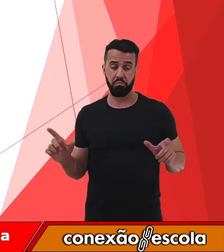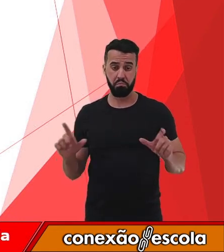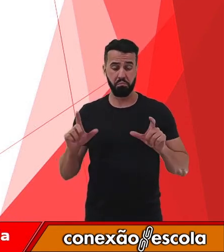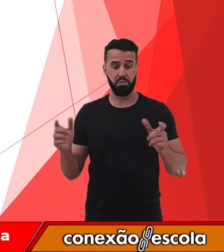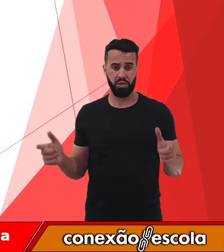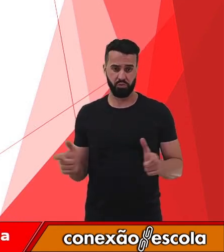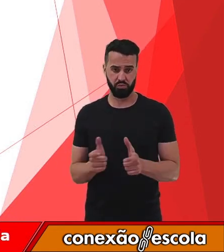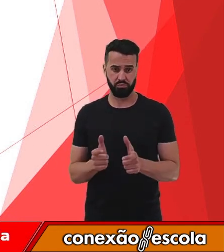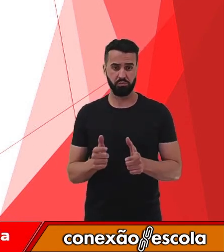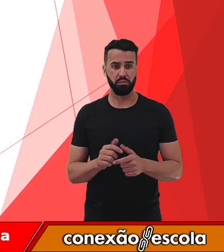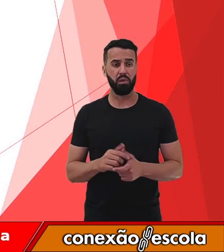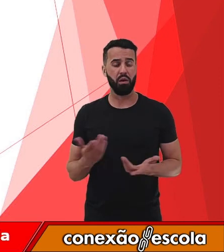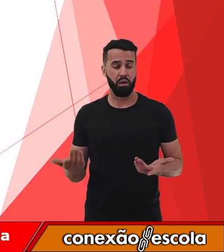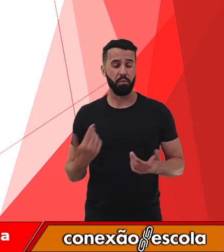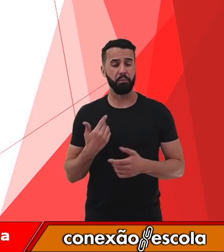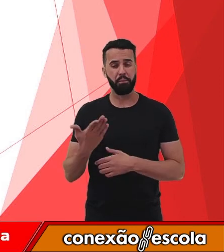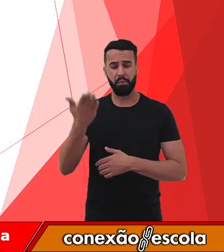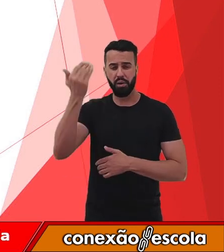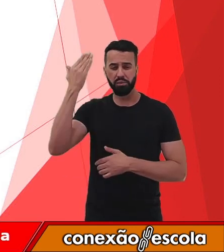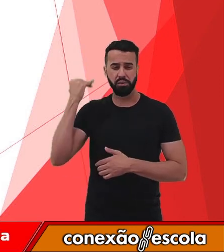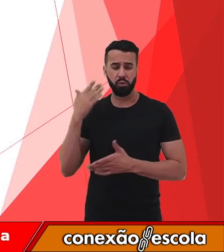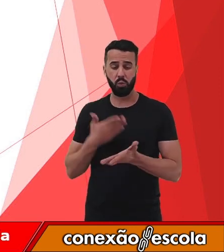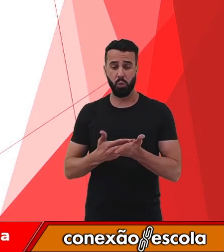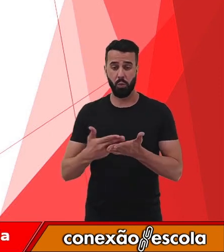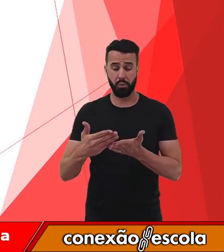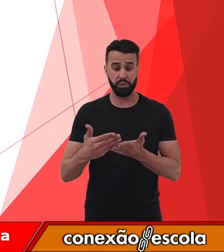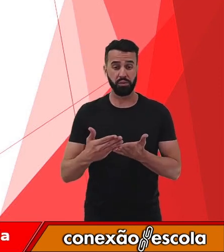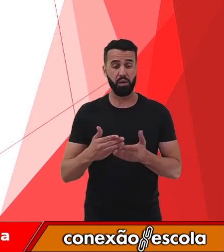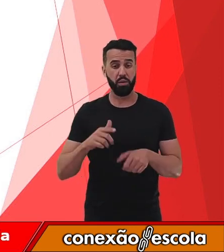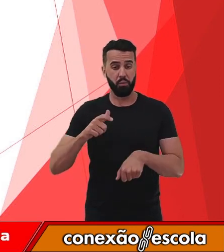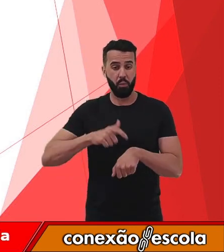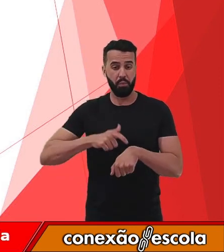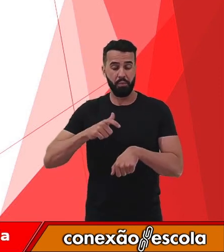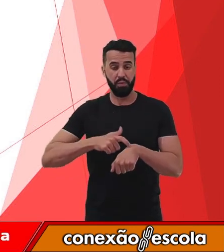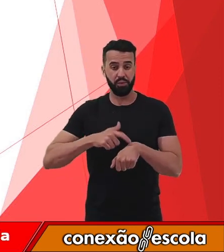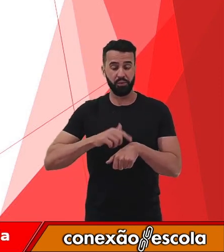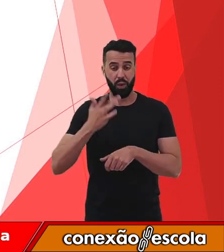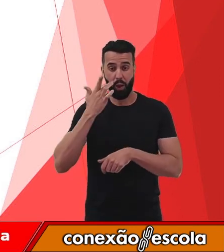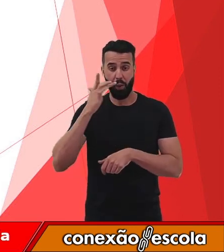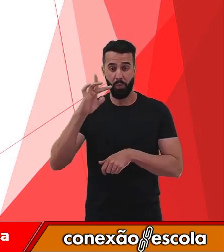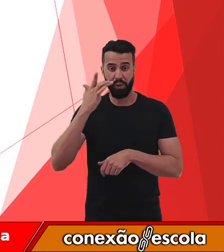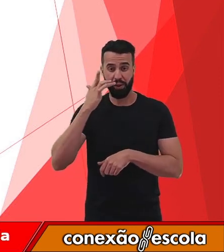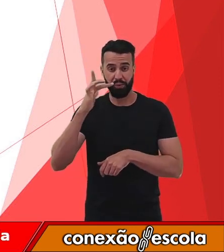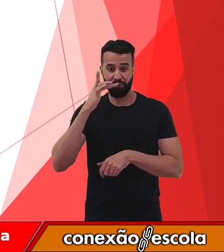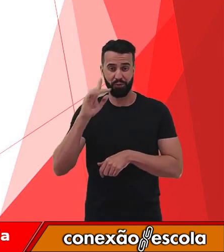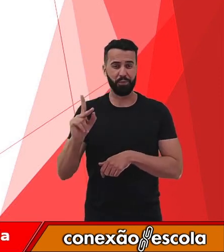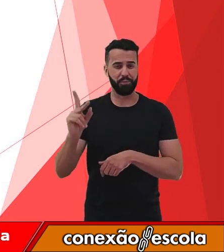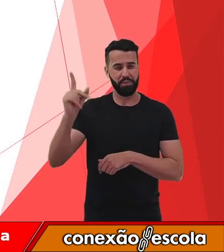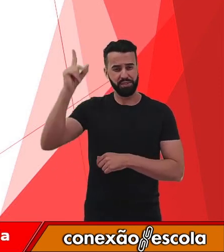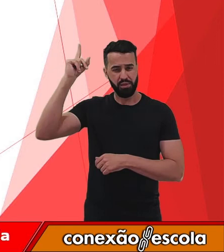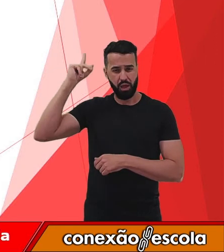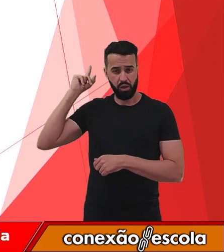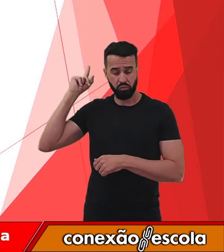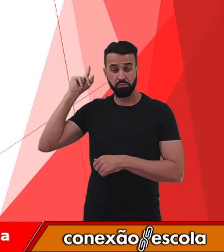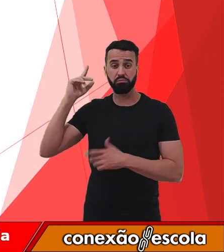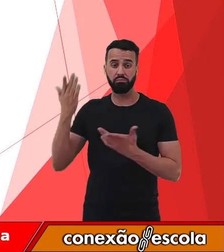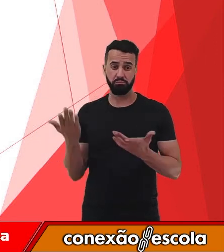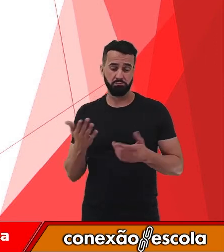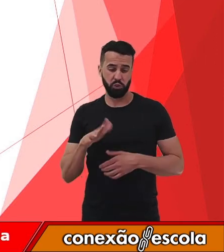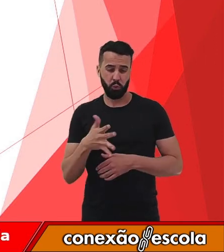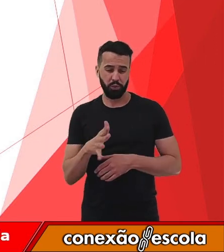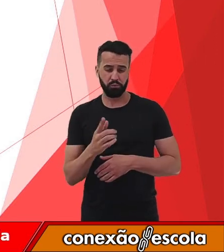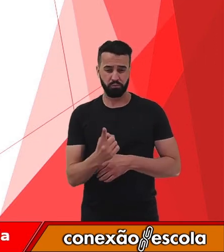centro-oeste tem início no período aurífero. No entanto, ela vai se intensificar por volta